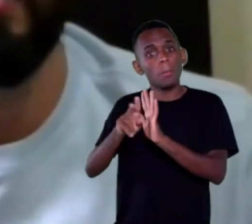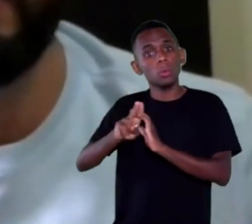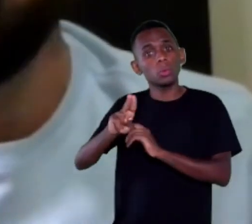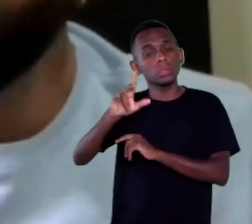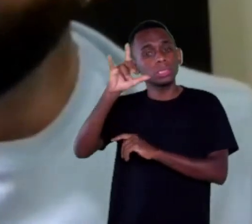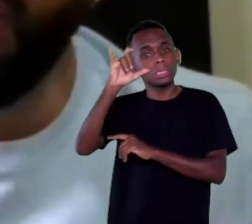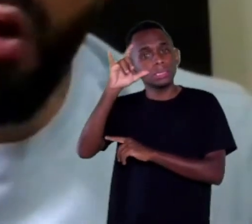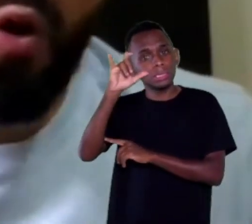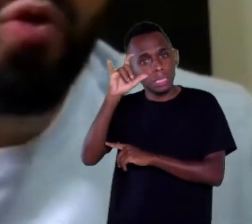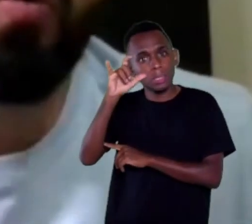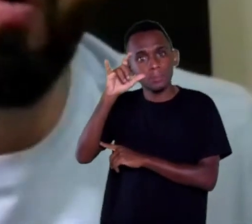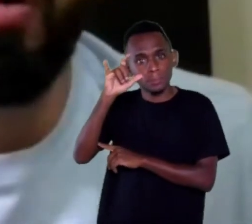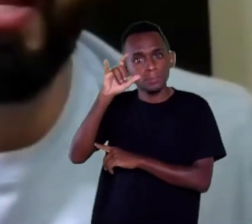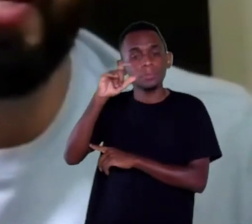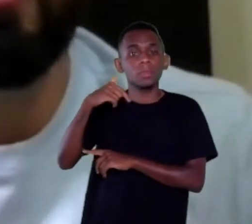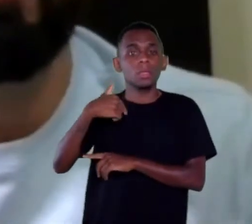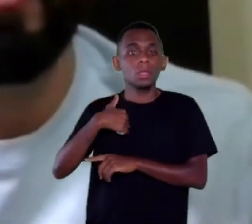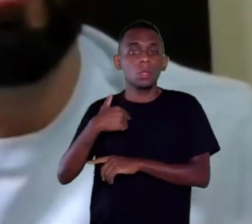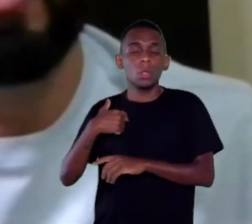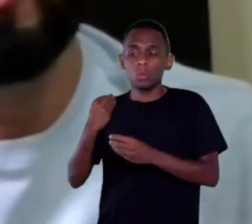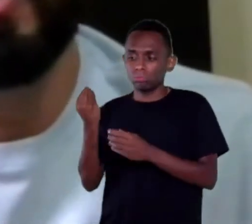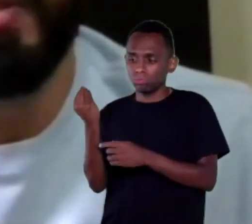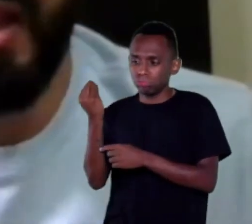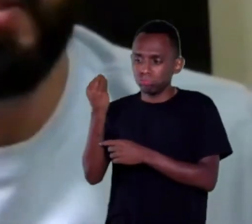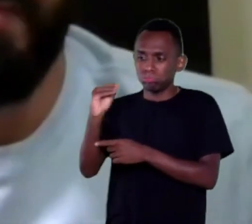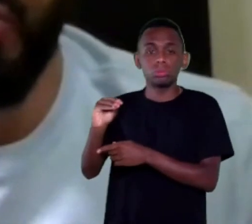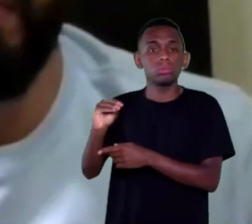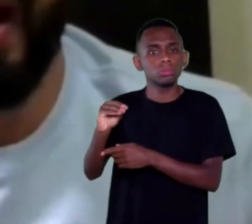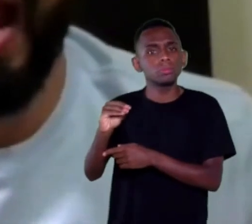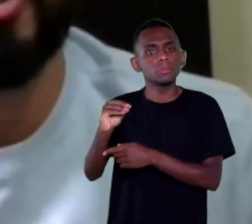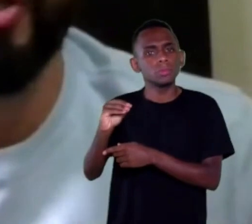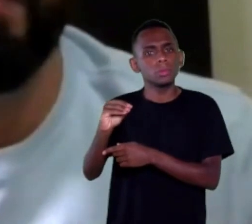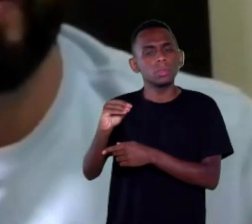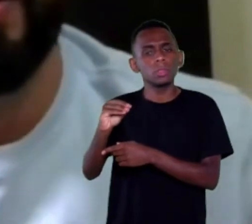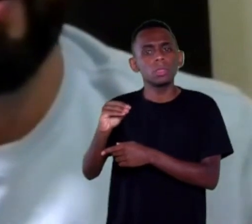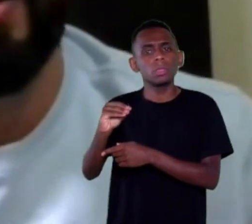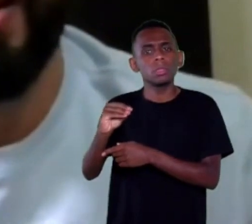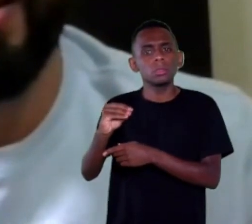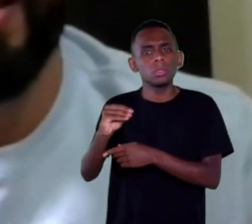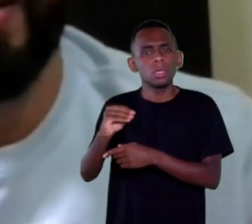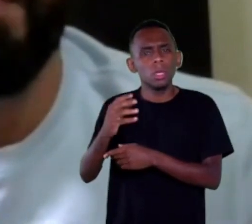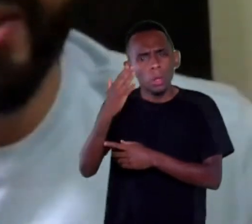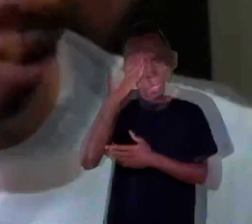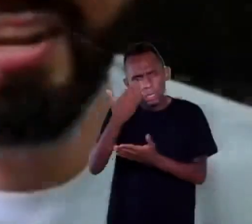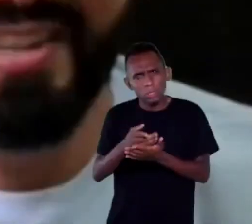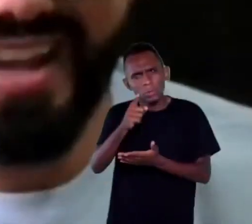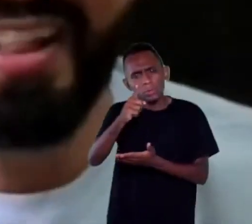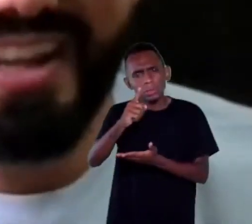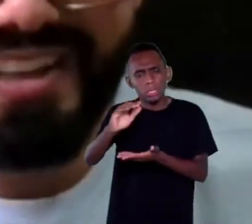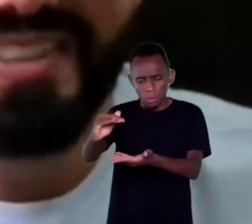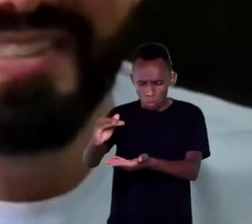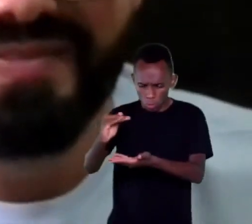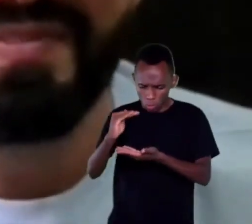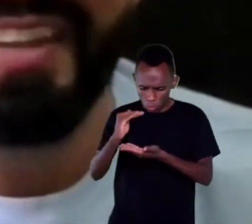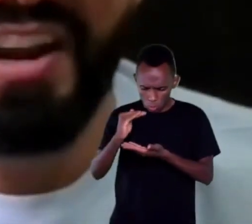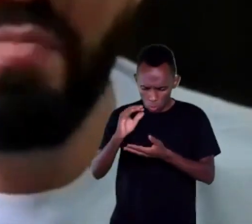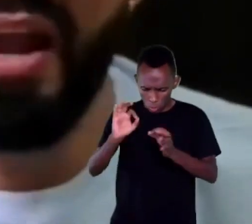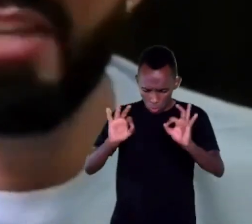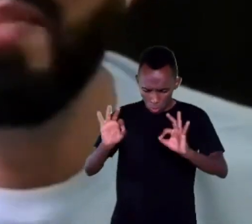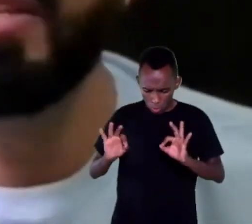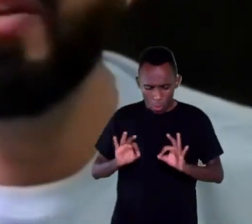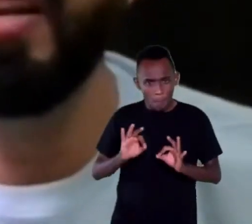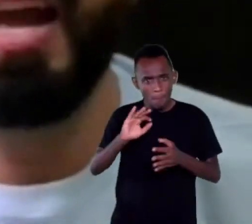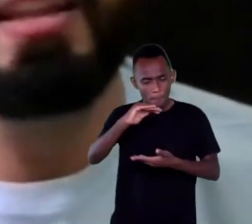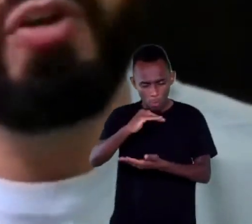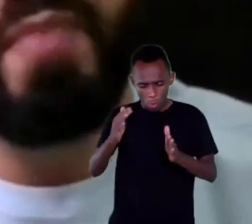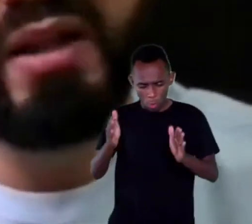do Instagram, eu coloco no correio. Eu acredito que você recebeu numa caixa que ela é personalizada, ela é uma